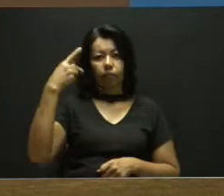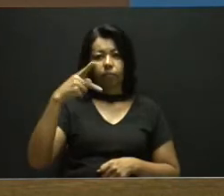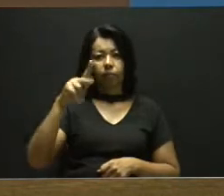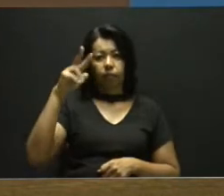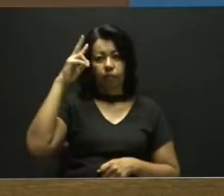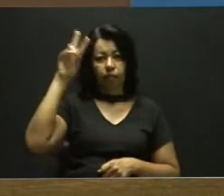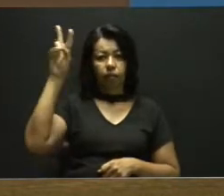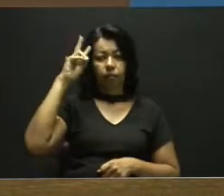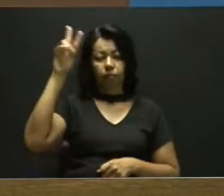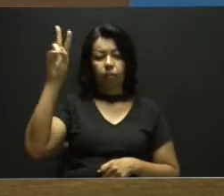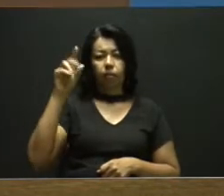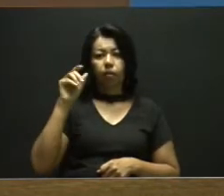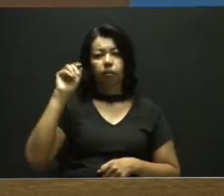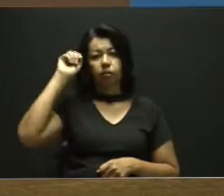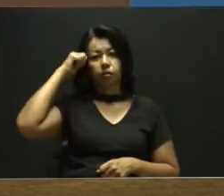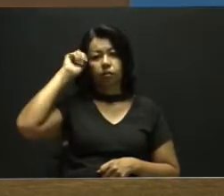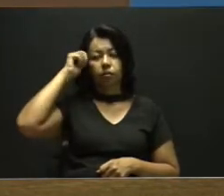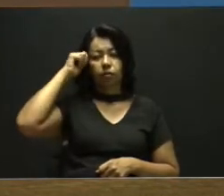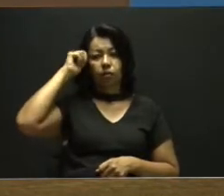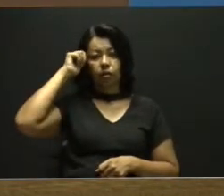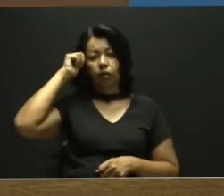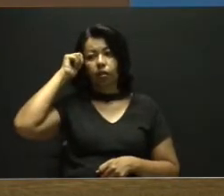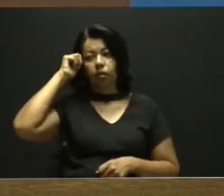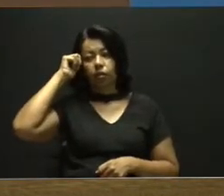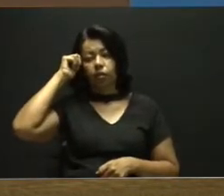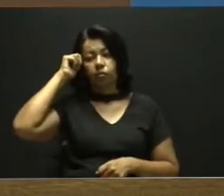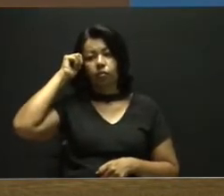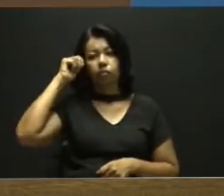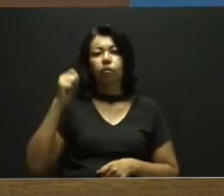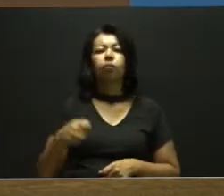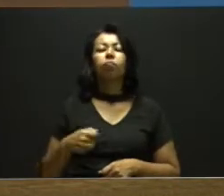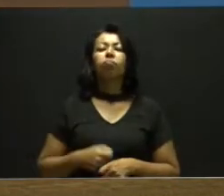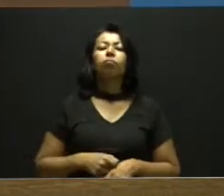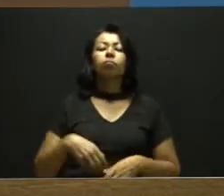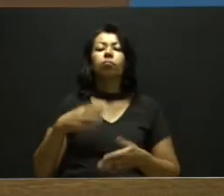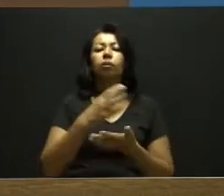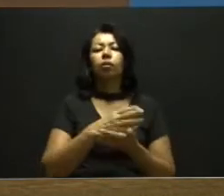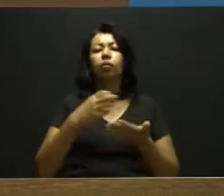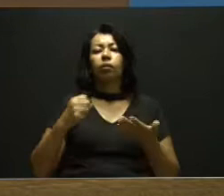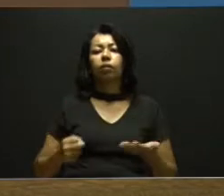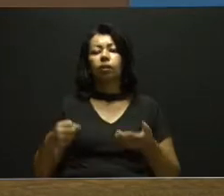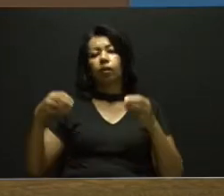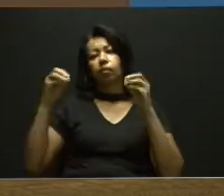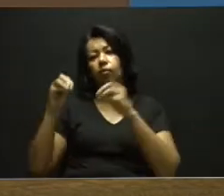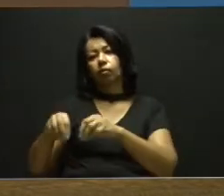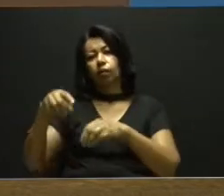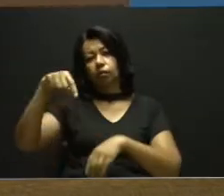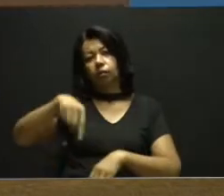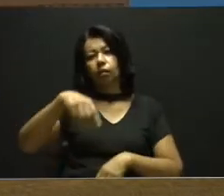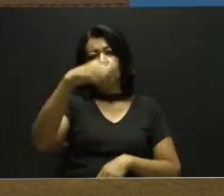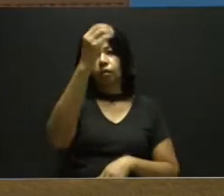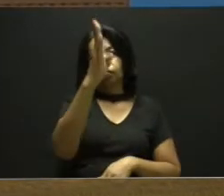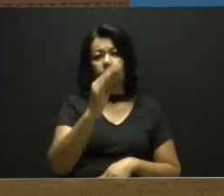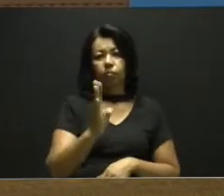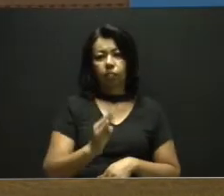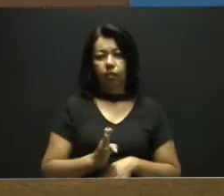se dos negros seqüestrados e trazidos para o brasil